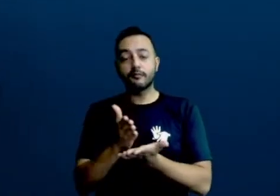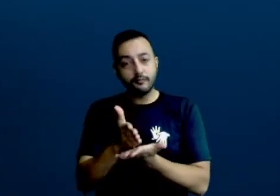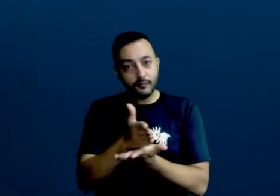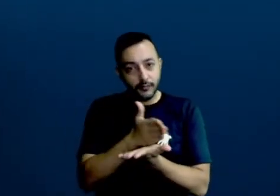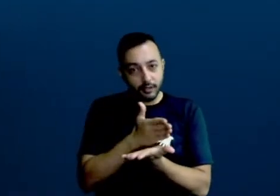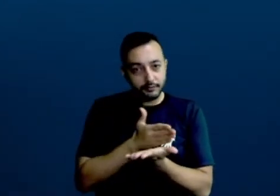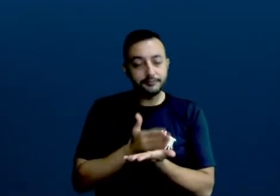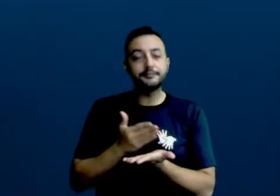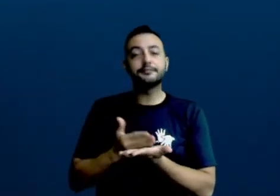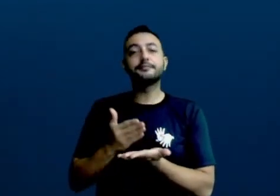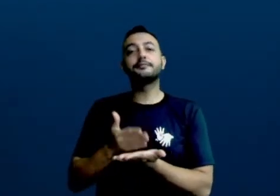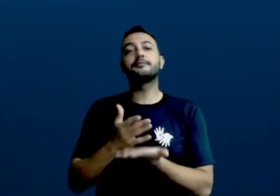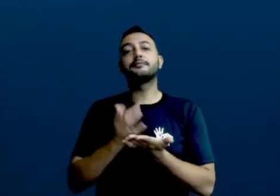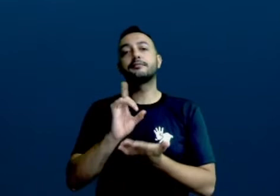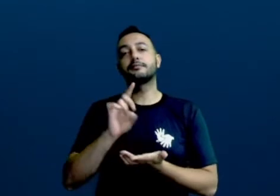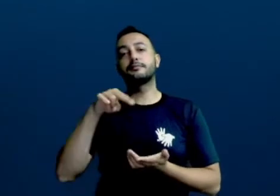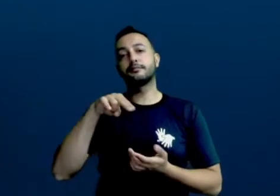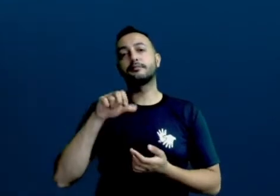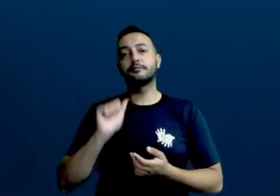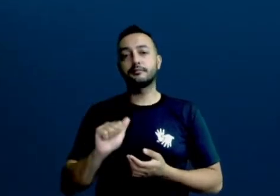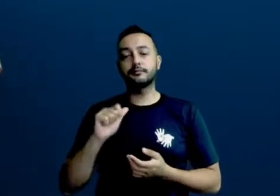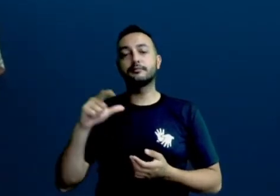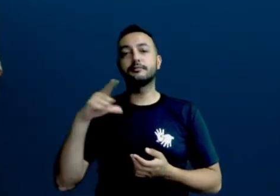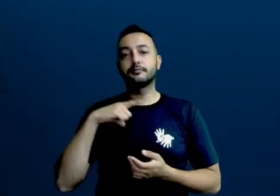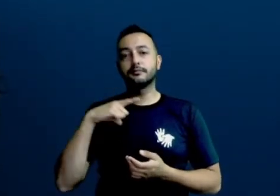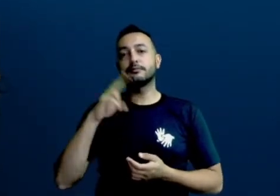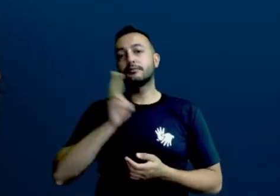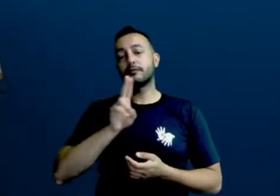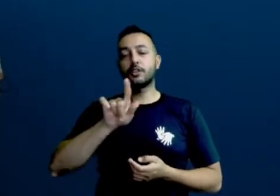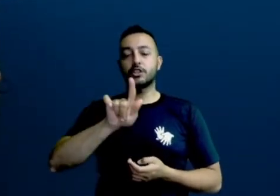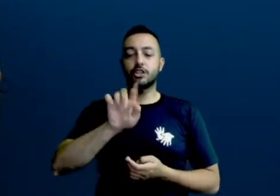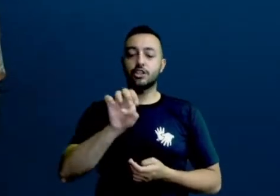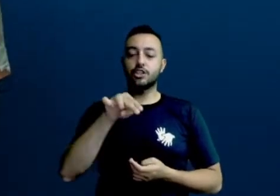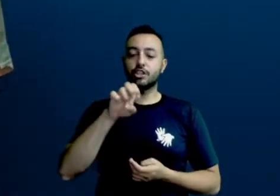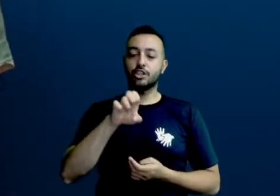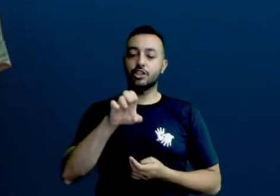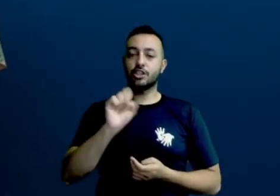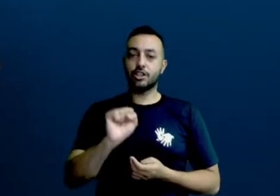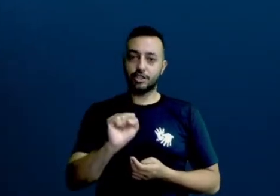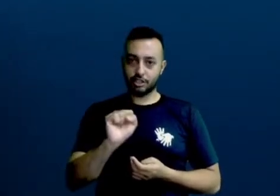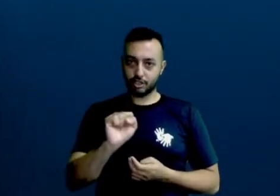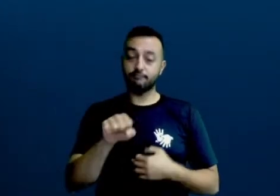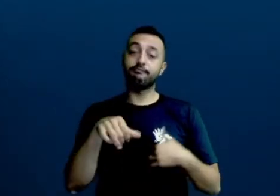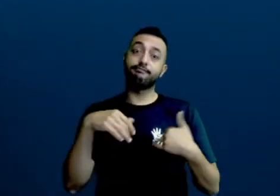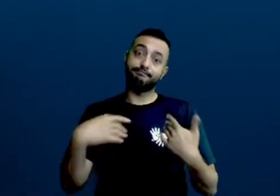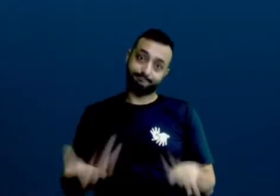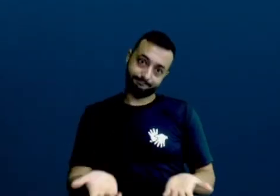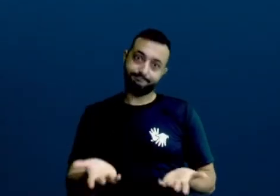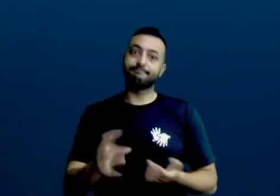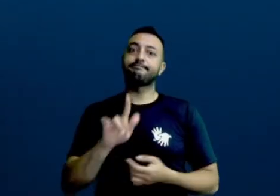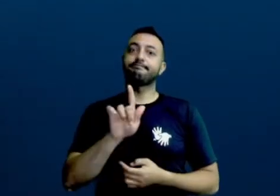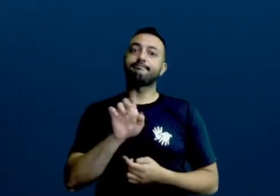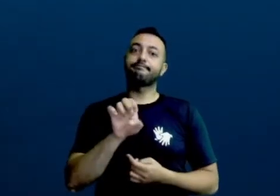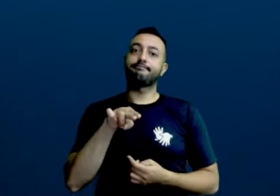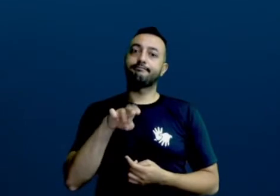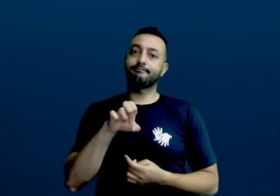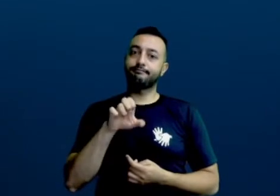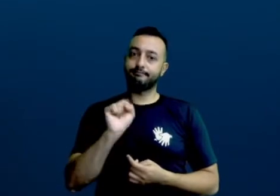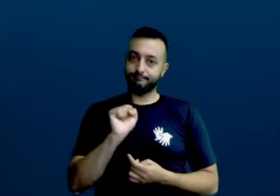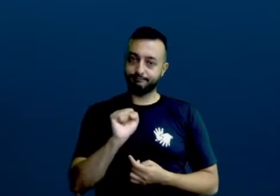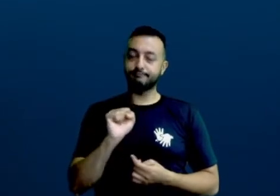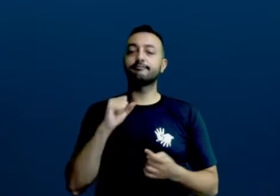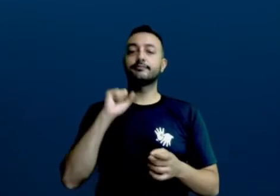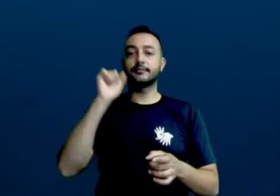partes desses DNA que vão constituir o que nós chamamos de genes Tá certo isso nesse genes que vão possuir